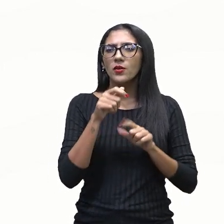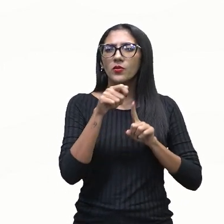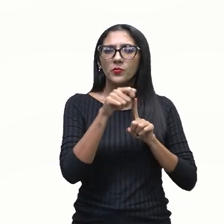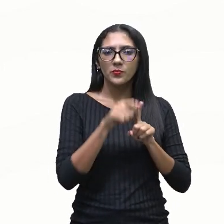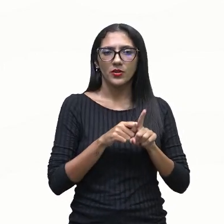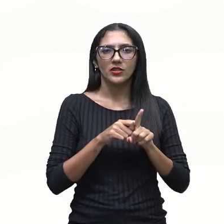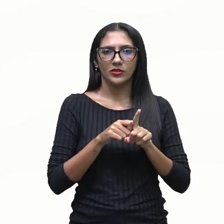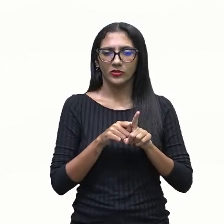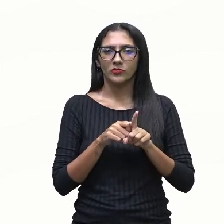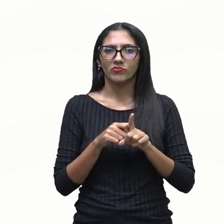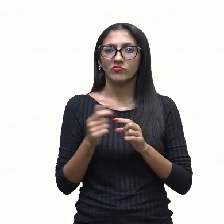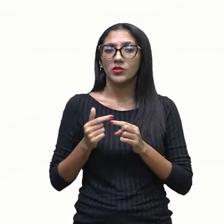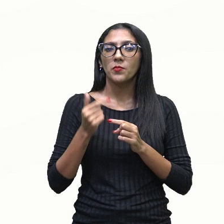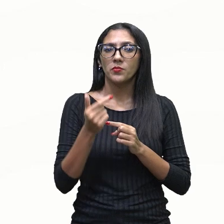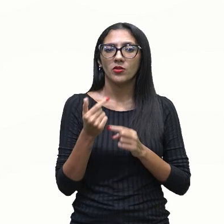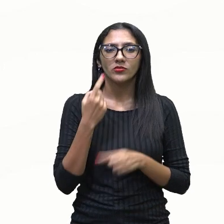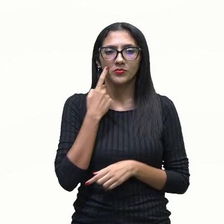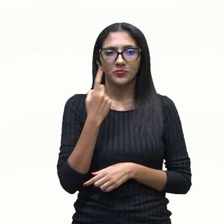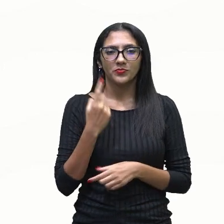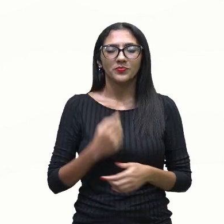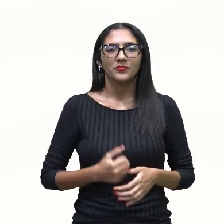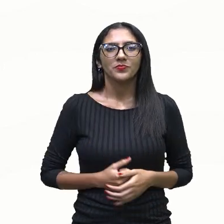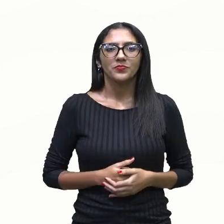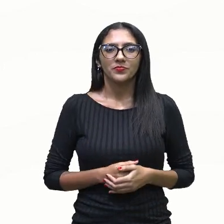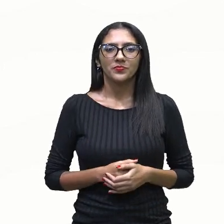no primeiro mês,